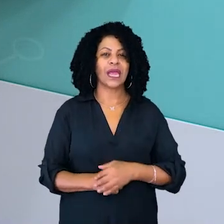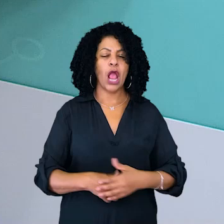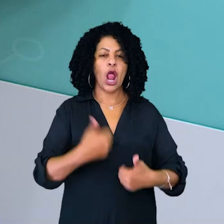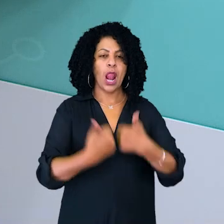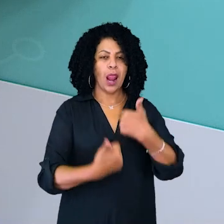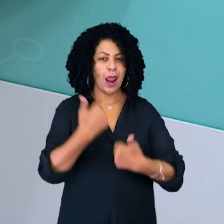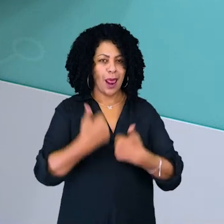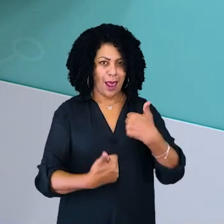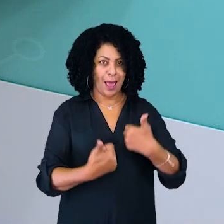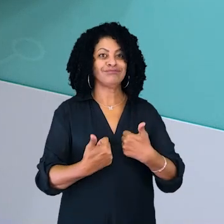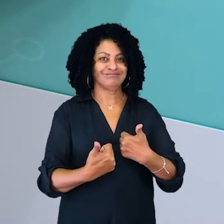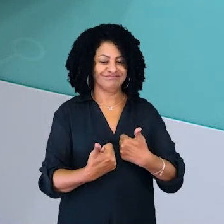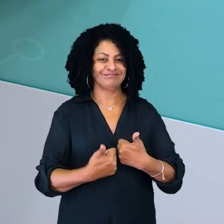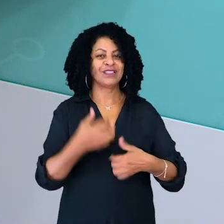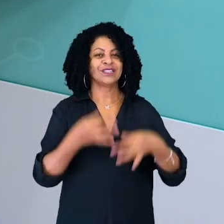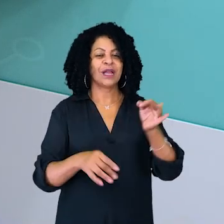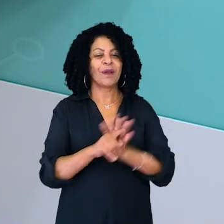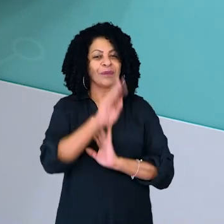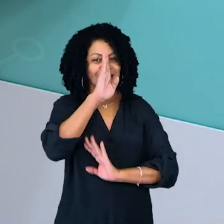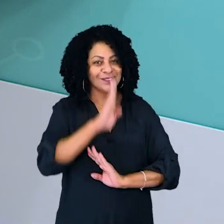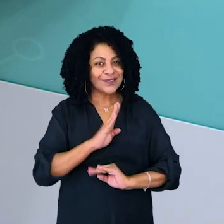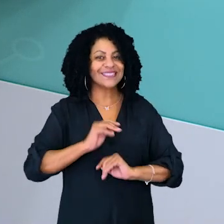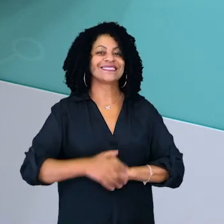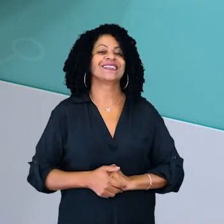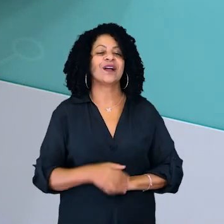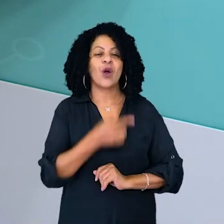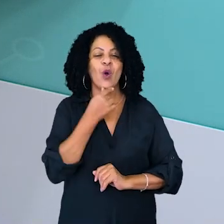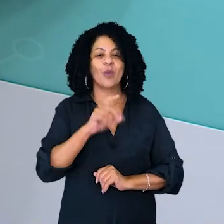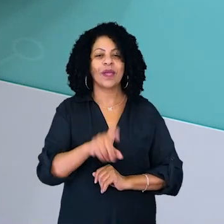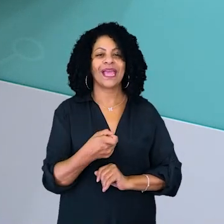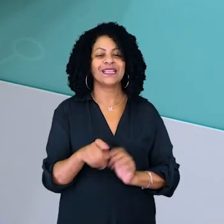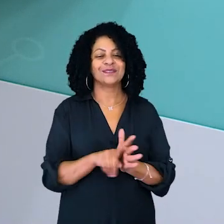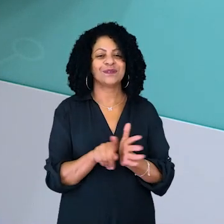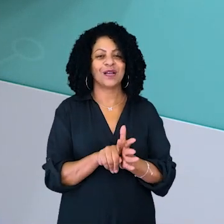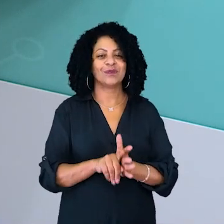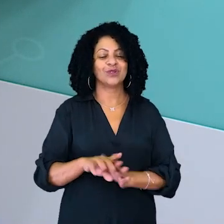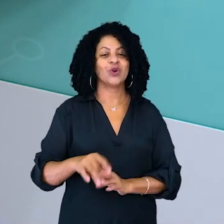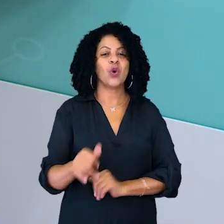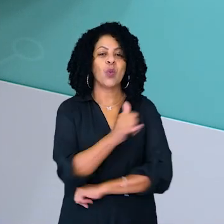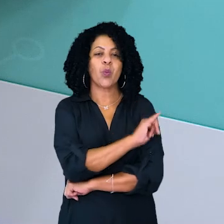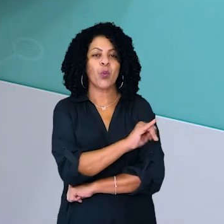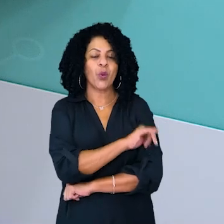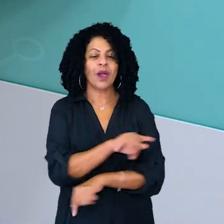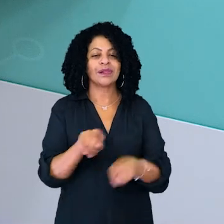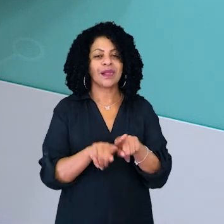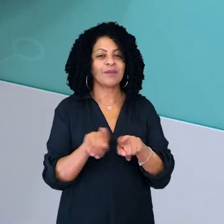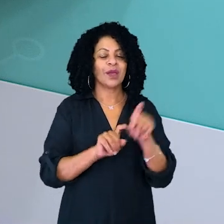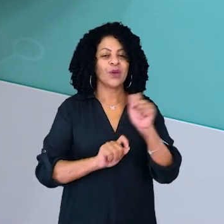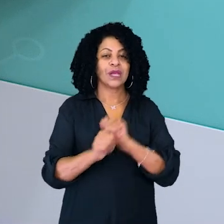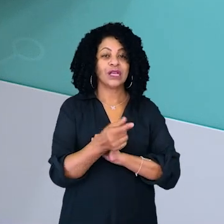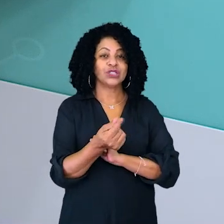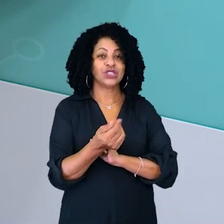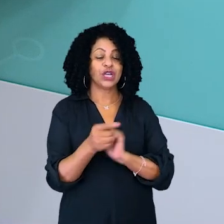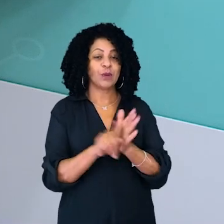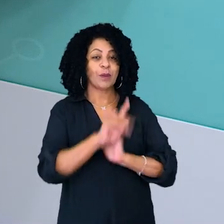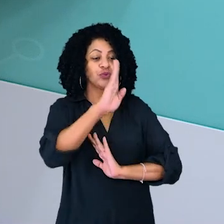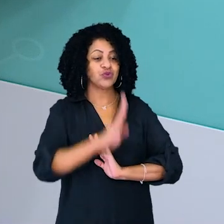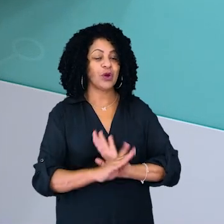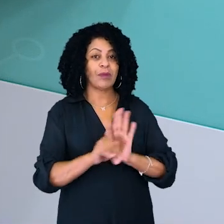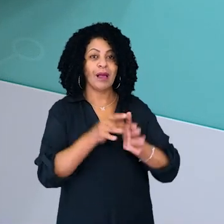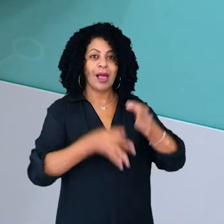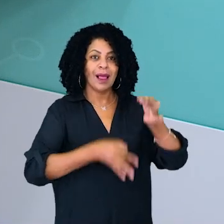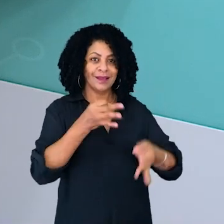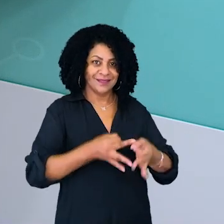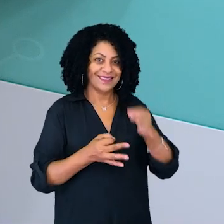envolve futebol e assistência judiciária gratuita. Um ex-diretor do Vasco da Gama, do Rio de Janeiro, tentou conseguir o benefício da gratuidade